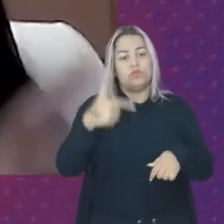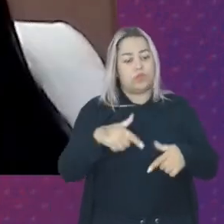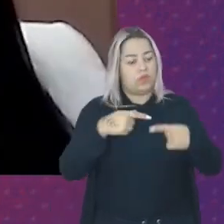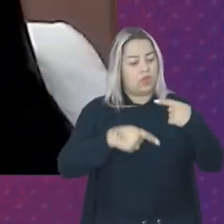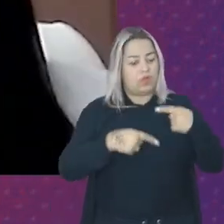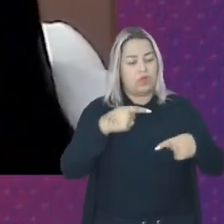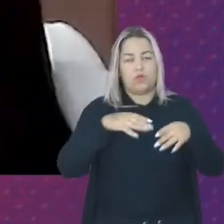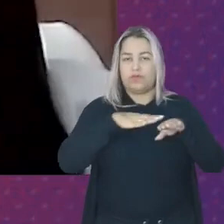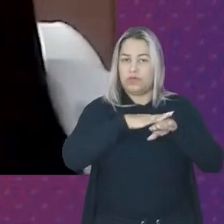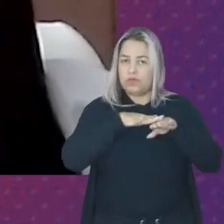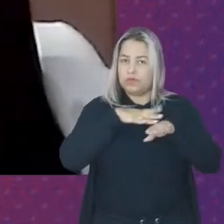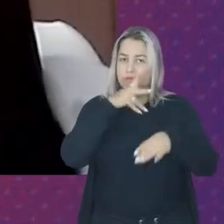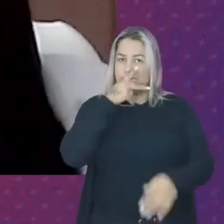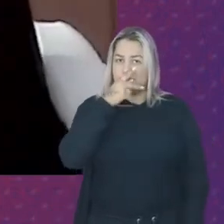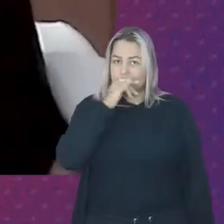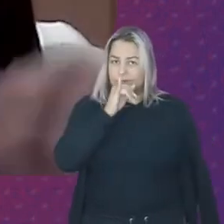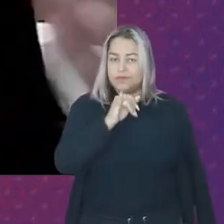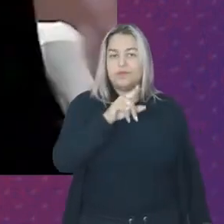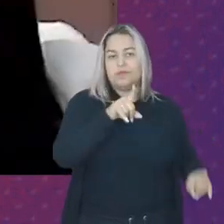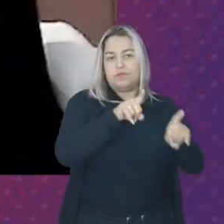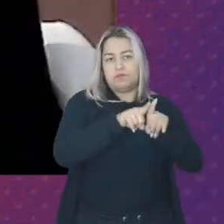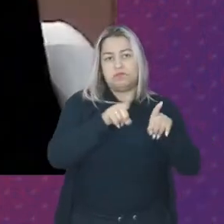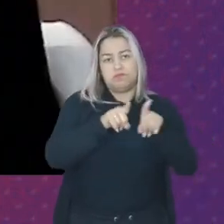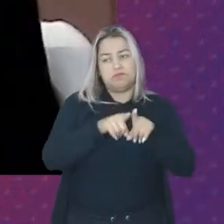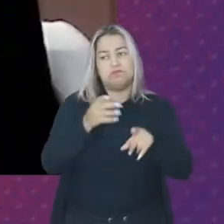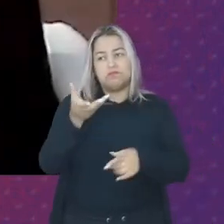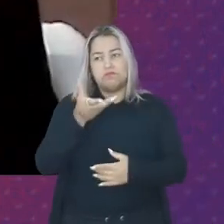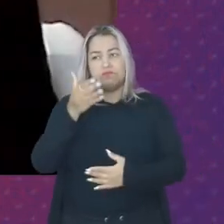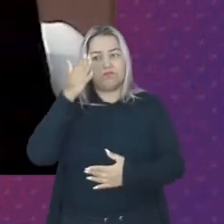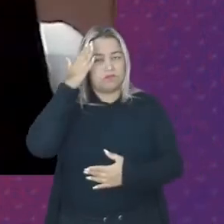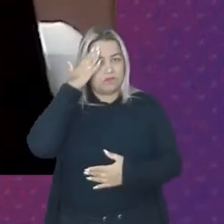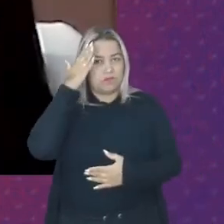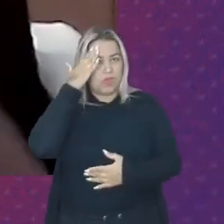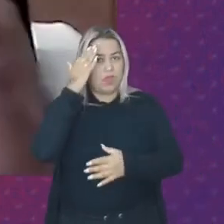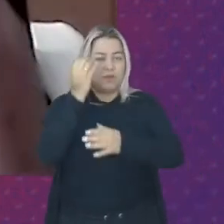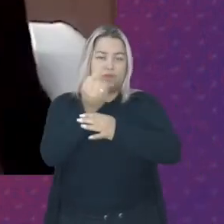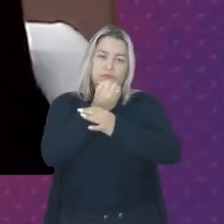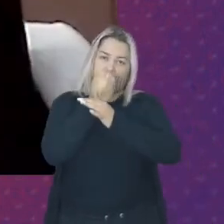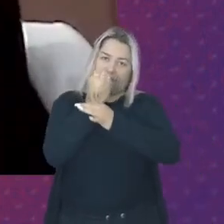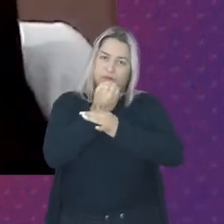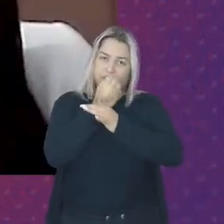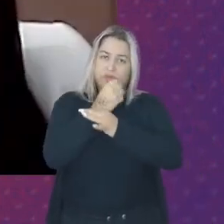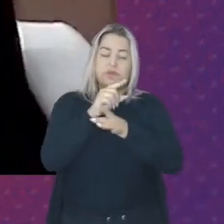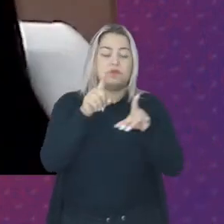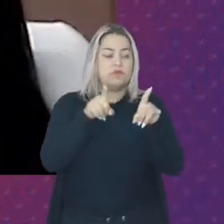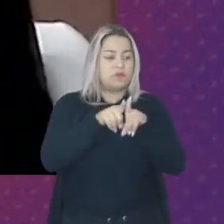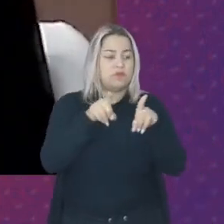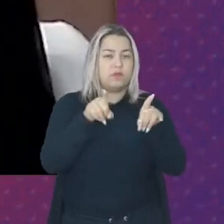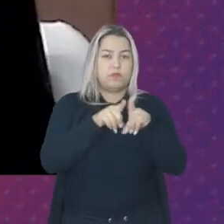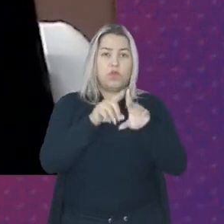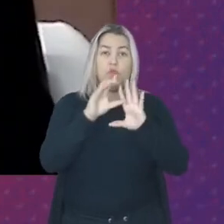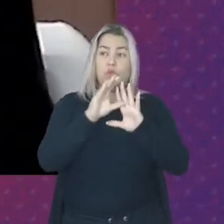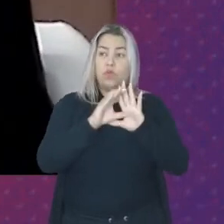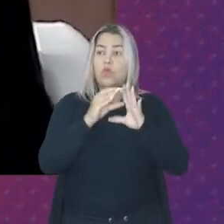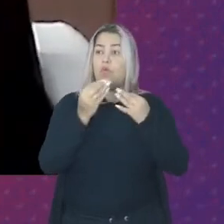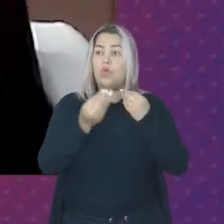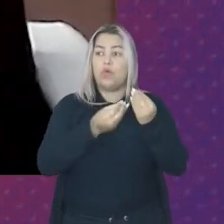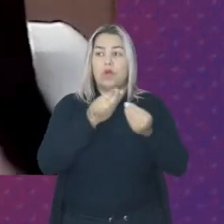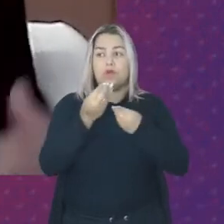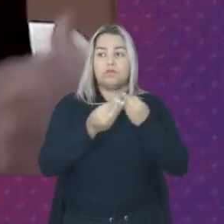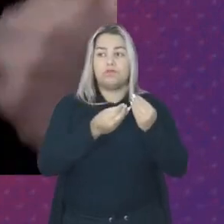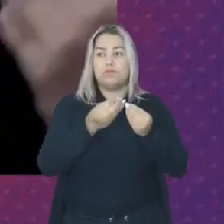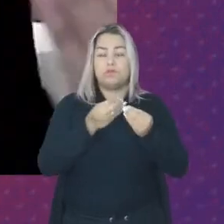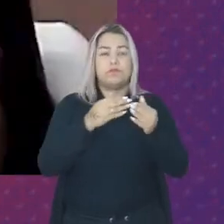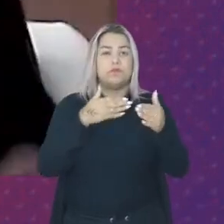diálogo. Os pais, por exemplo, podem querer saber mais em relação à segurança, em relação a como que o currículo dos seus filhos